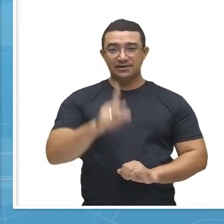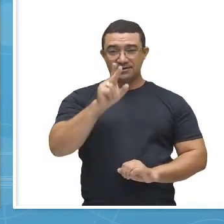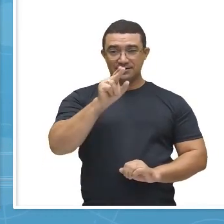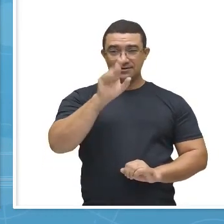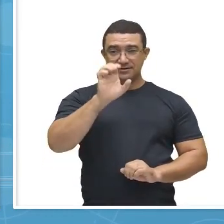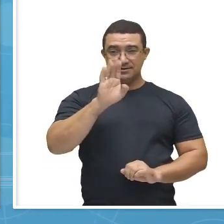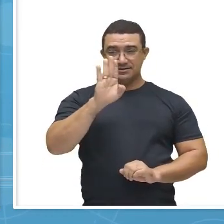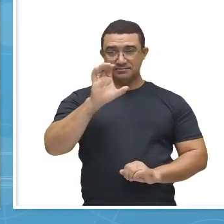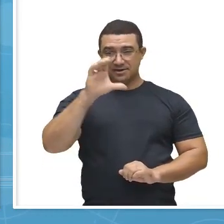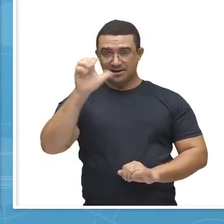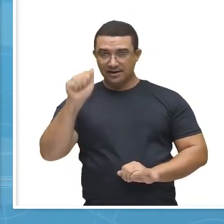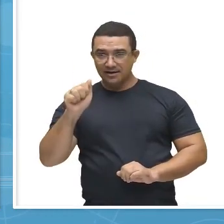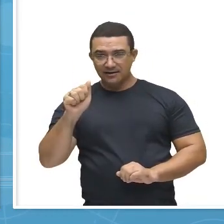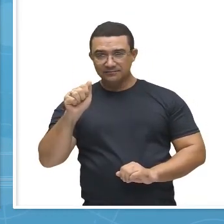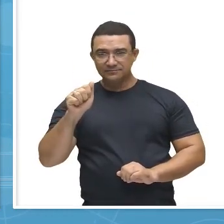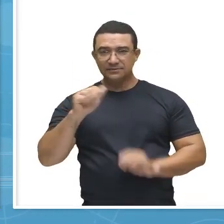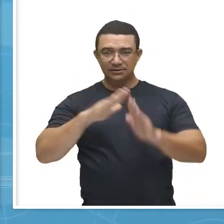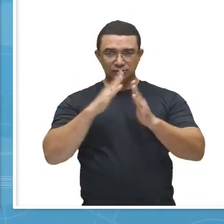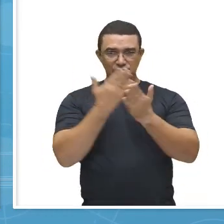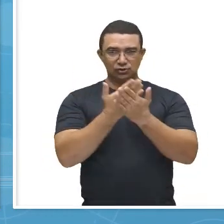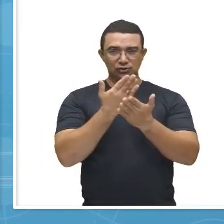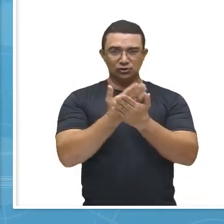Rebeca Emanuele, da Escola Estadual